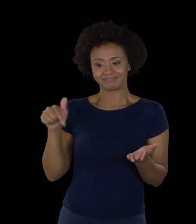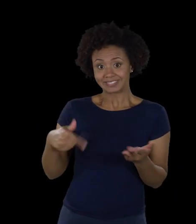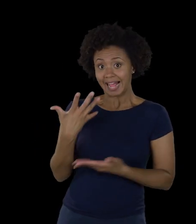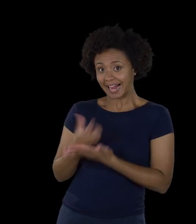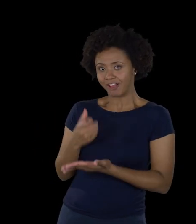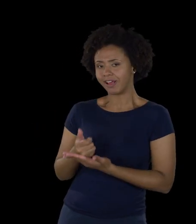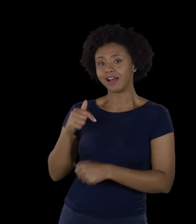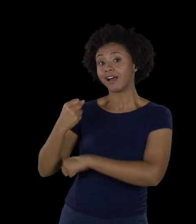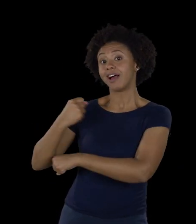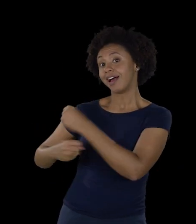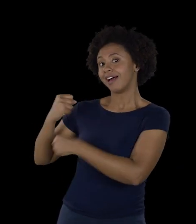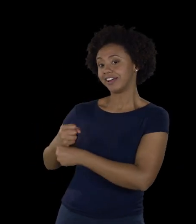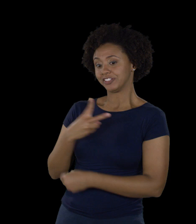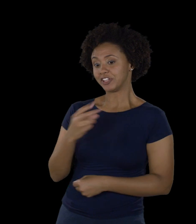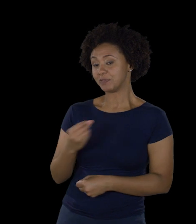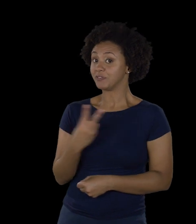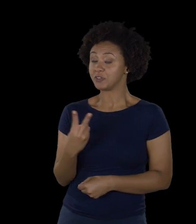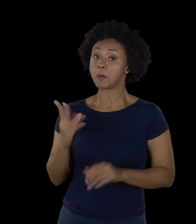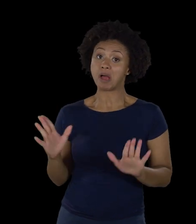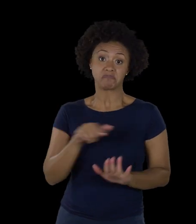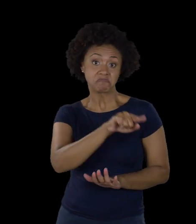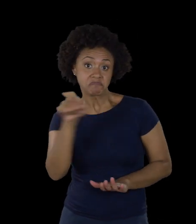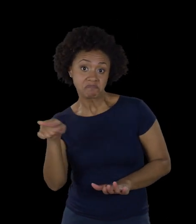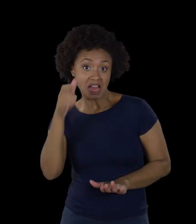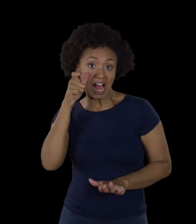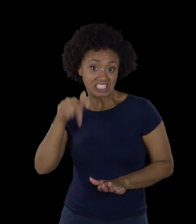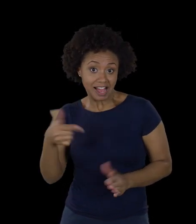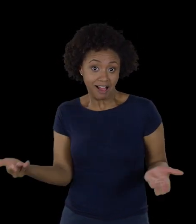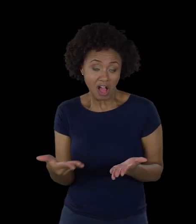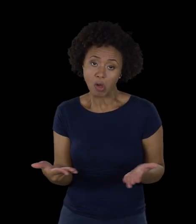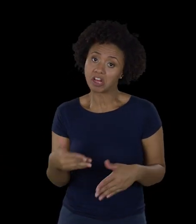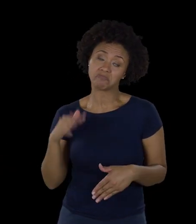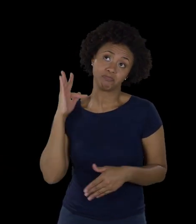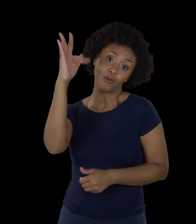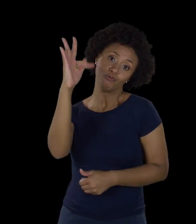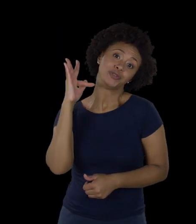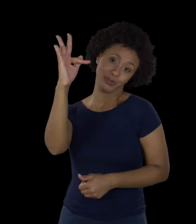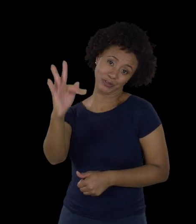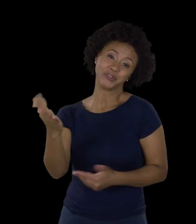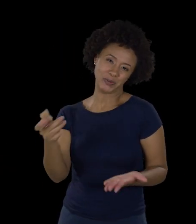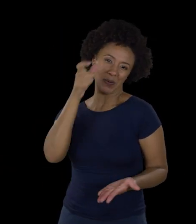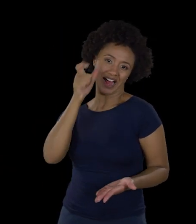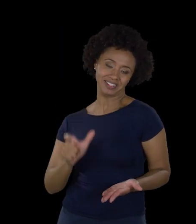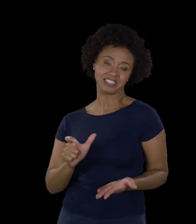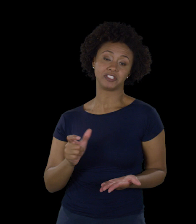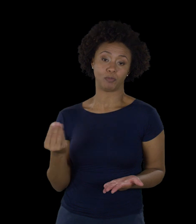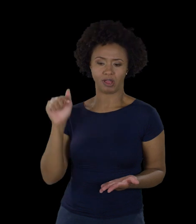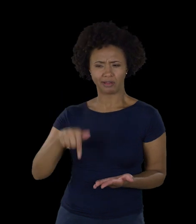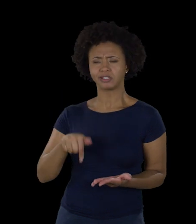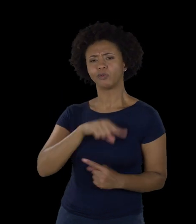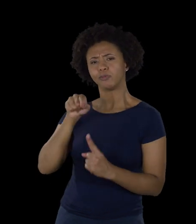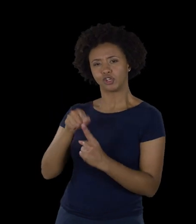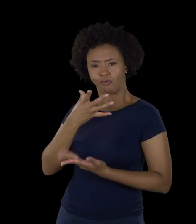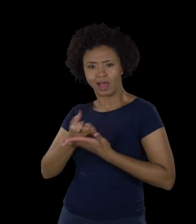mas acredito que algumas pessoas estejam vendo esse vídeo até em outros anos, no futuro, porque a ideia é que essa